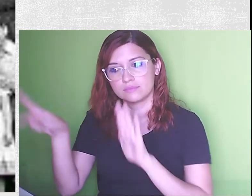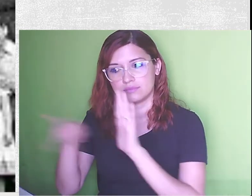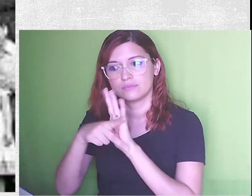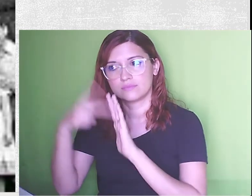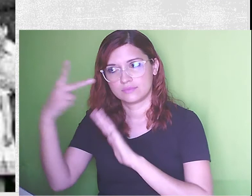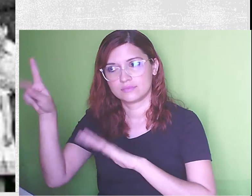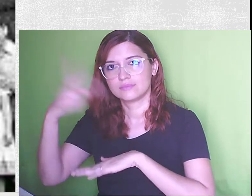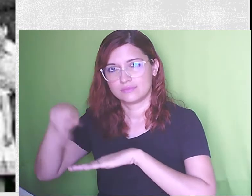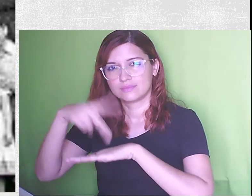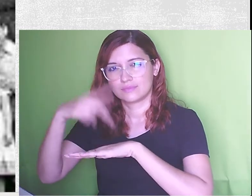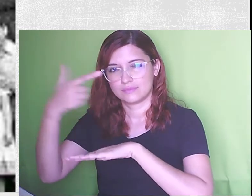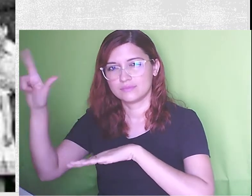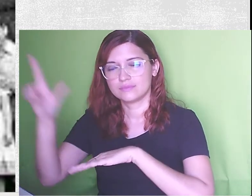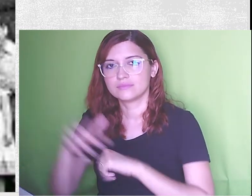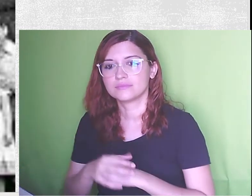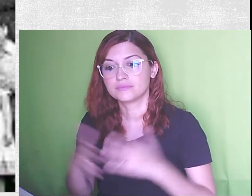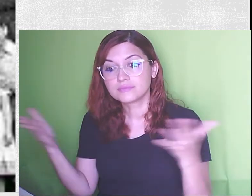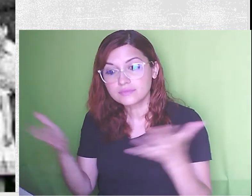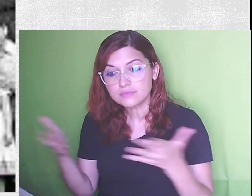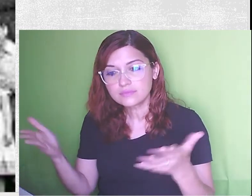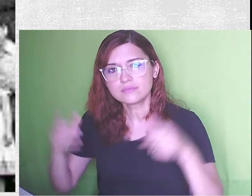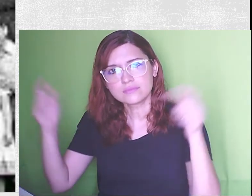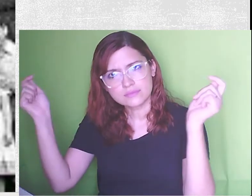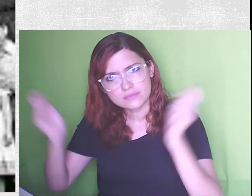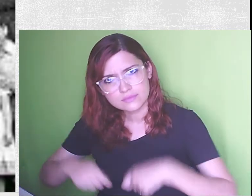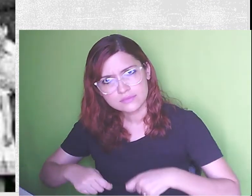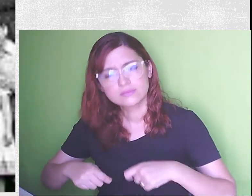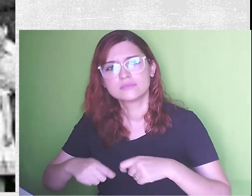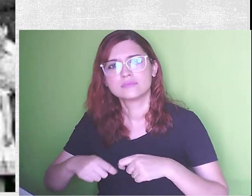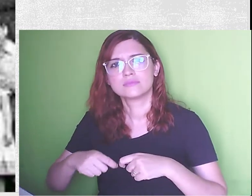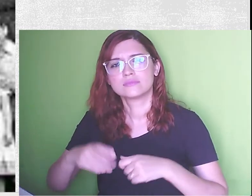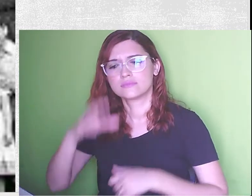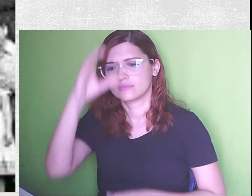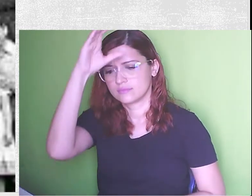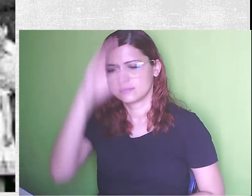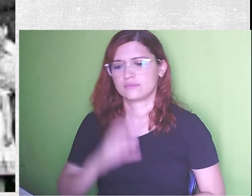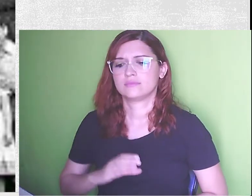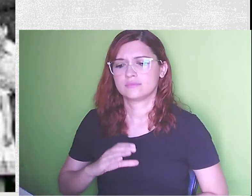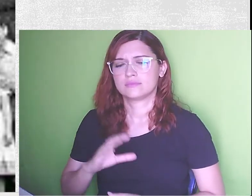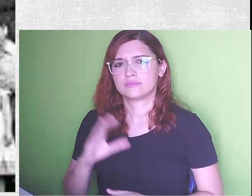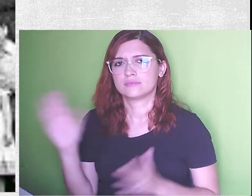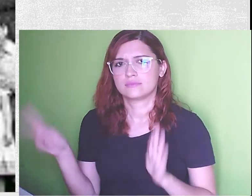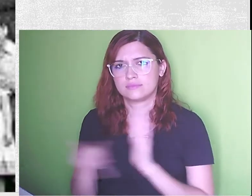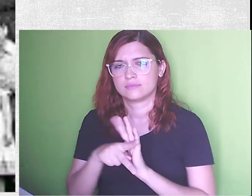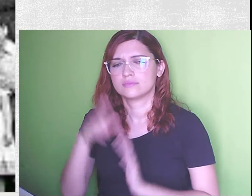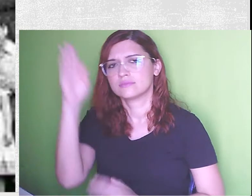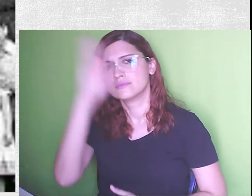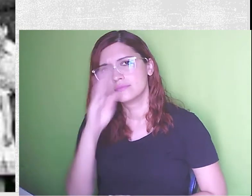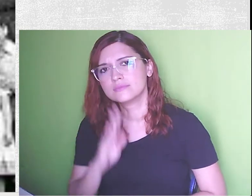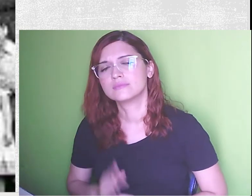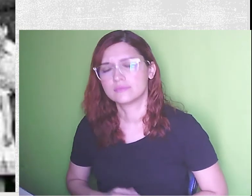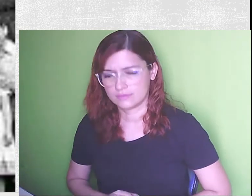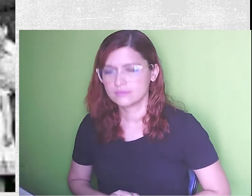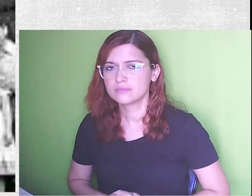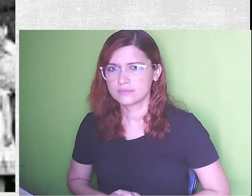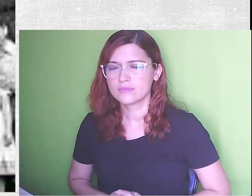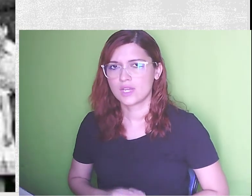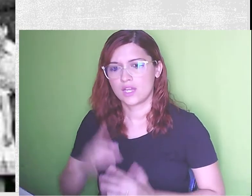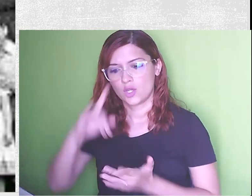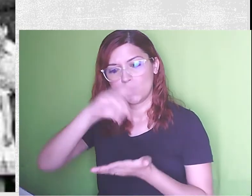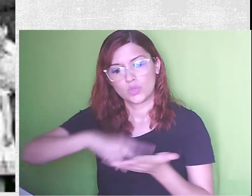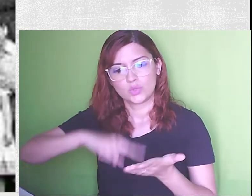houve uma grande naturalização, que era conceder cidadania brasileira a